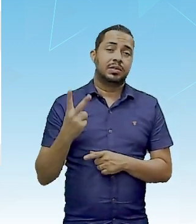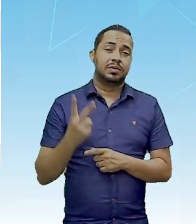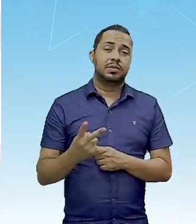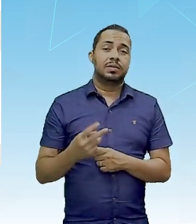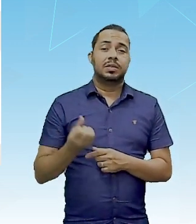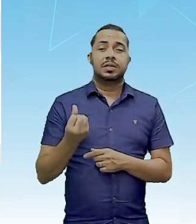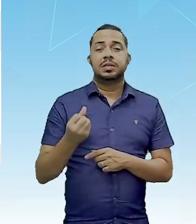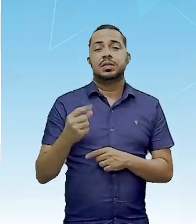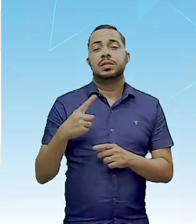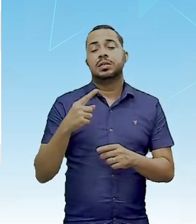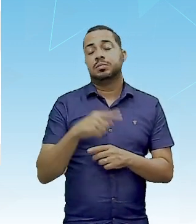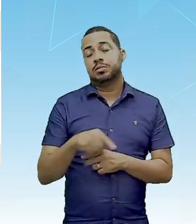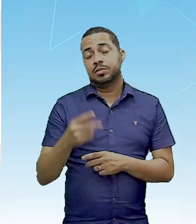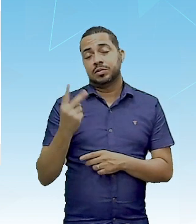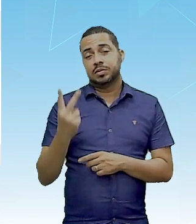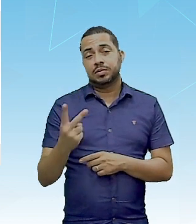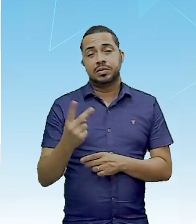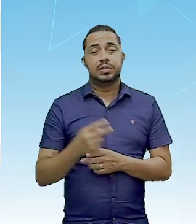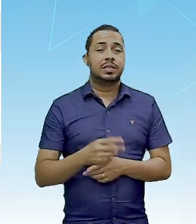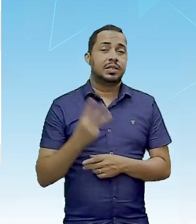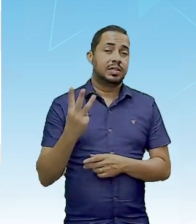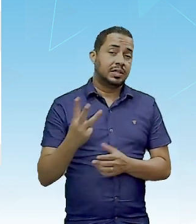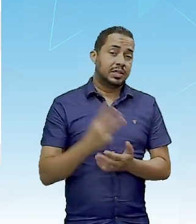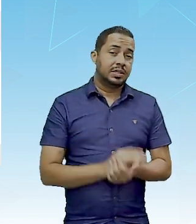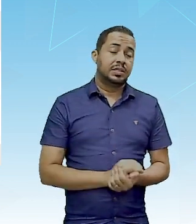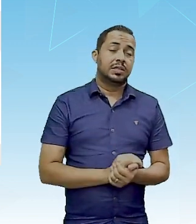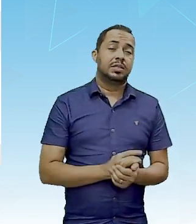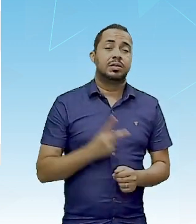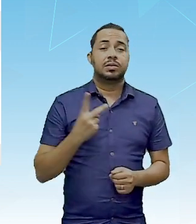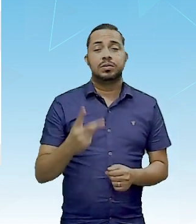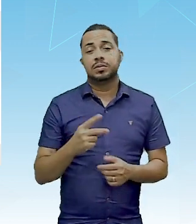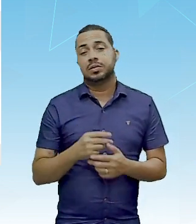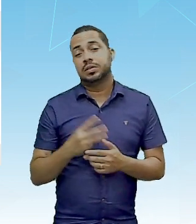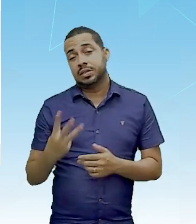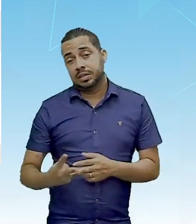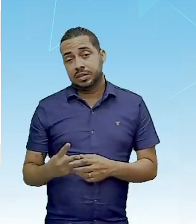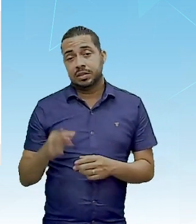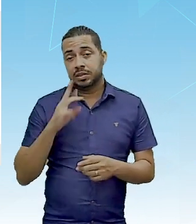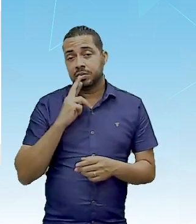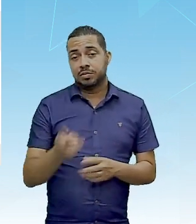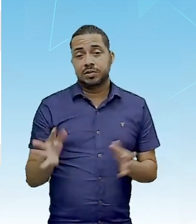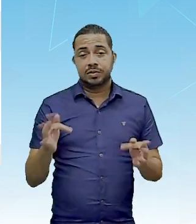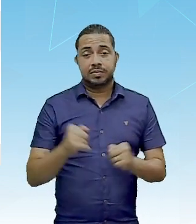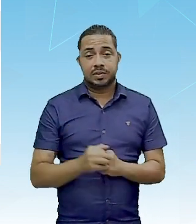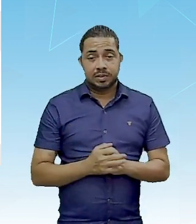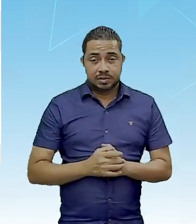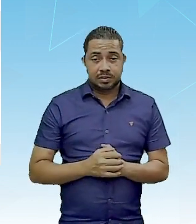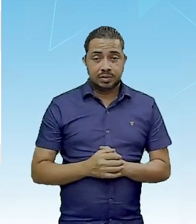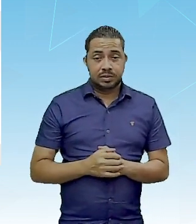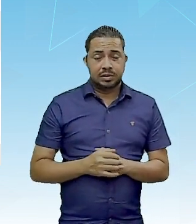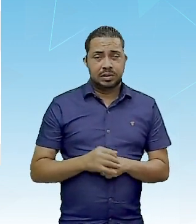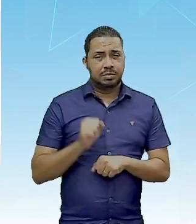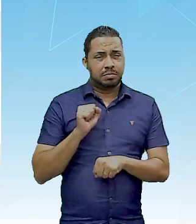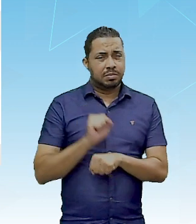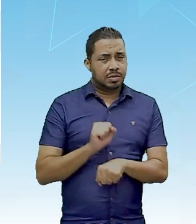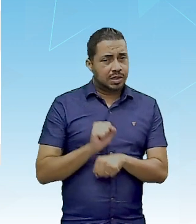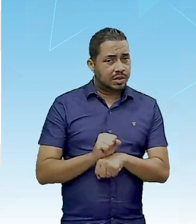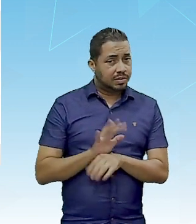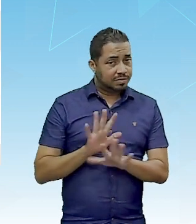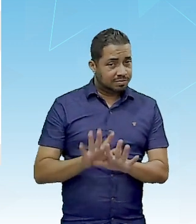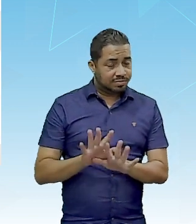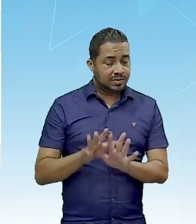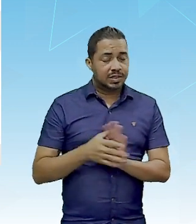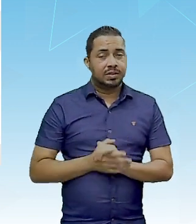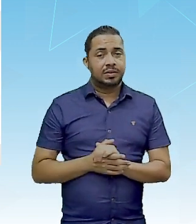6 por 2 vai dar 3. 2/3 é a resposta final. Espera aí, tá? Fica